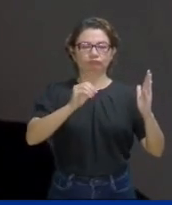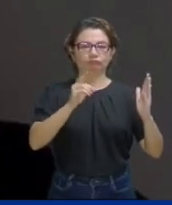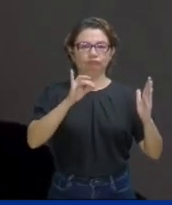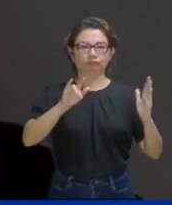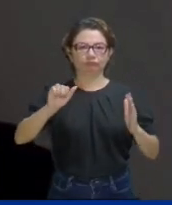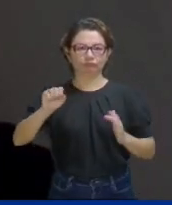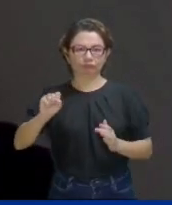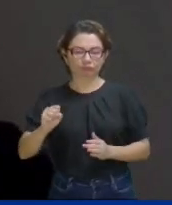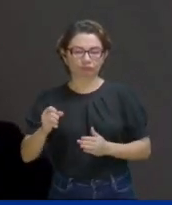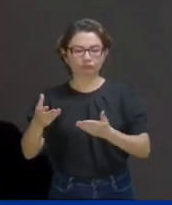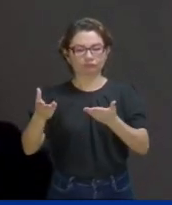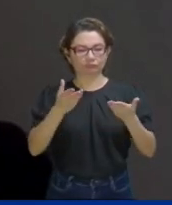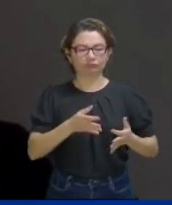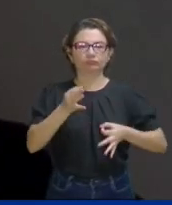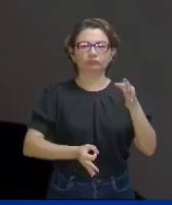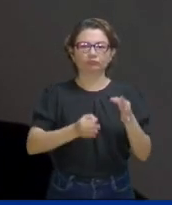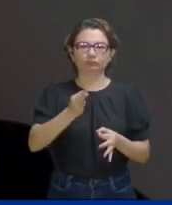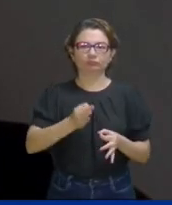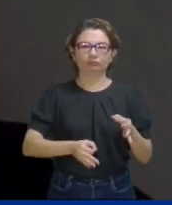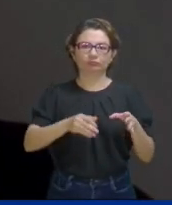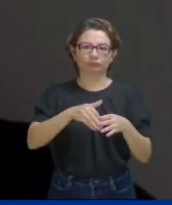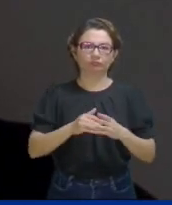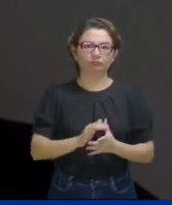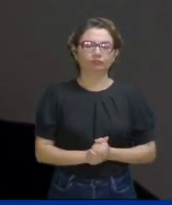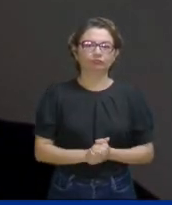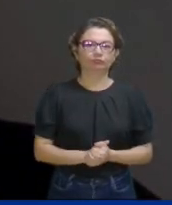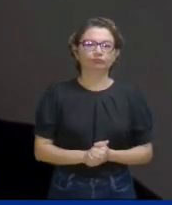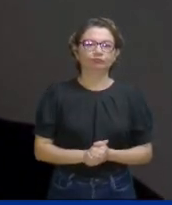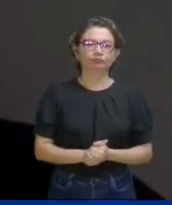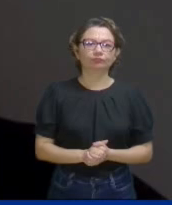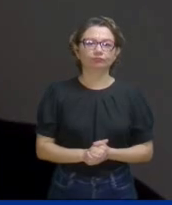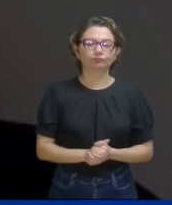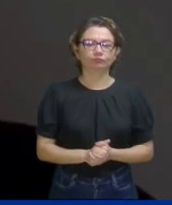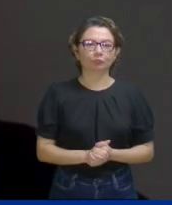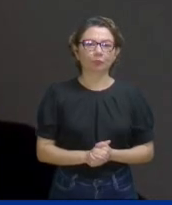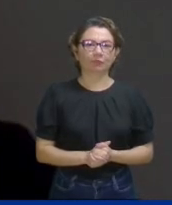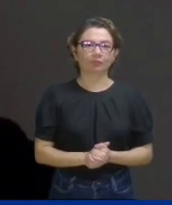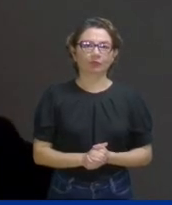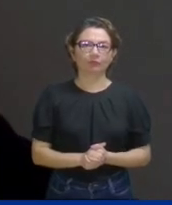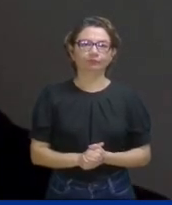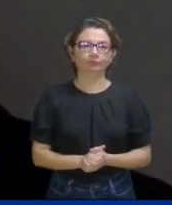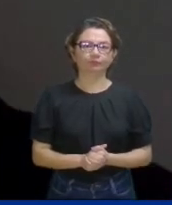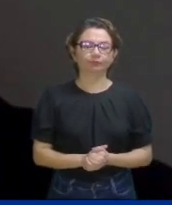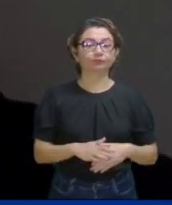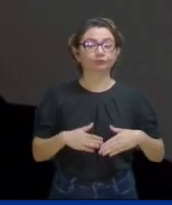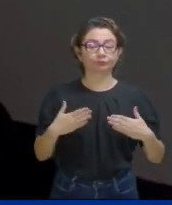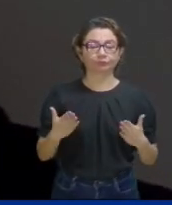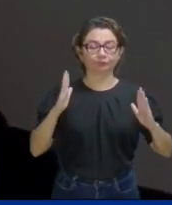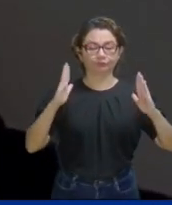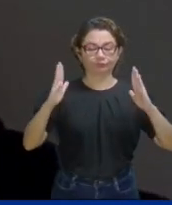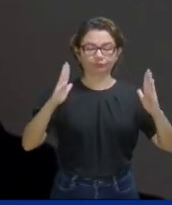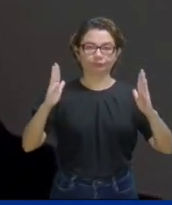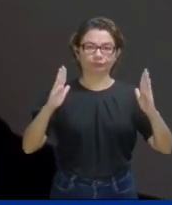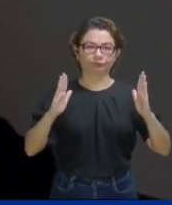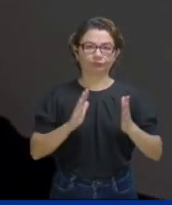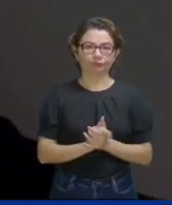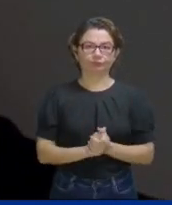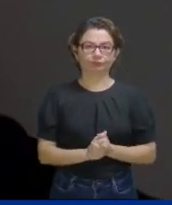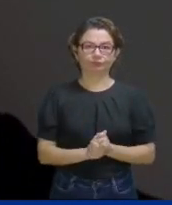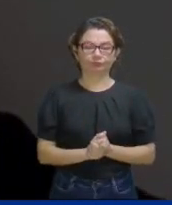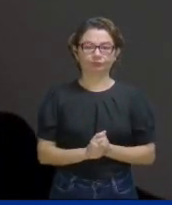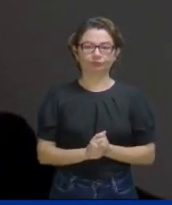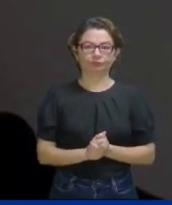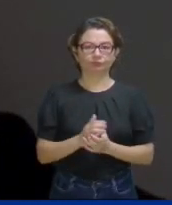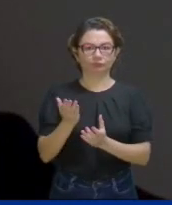enviá-las à Justiça Eleitoral, sob pena de julgamento das contas como não prestadas. Transcorrido o prazo, foram remetidos